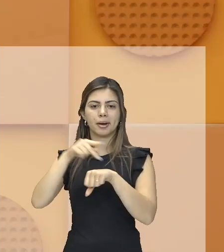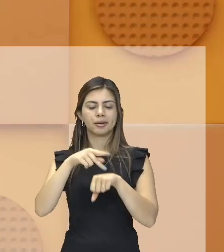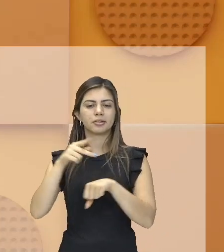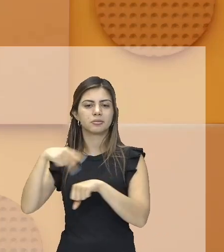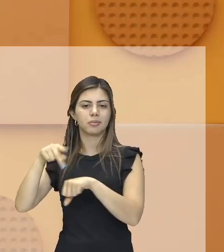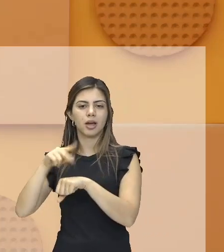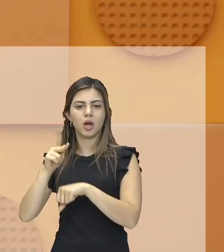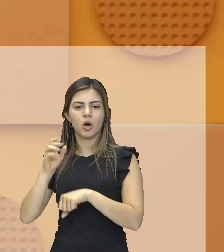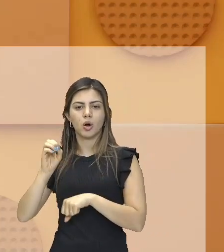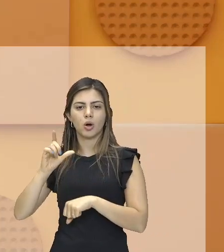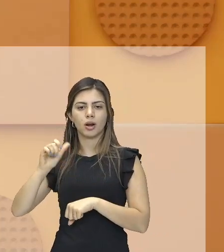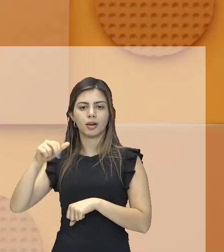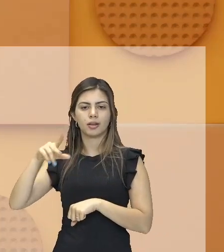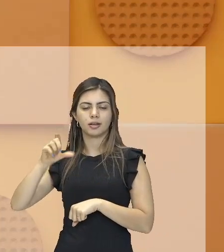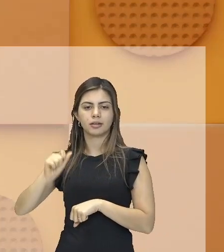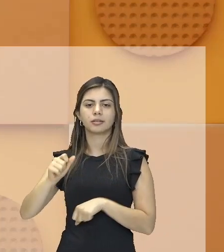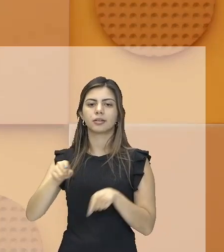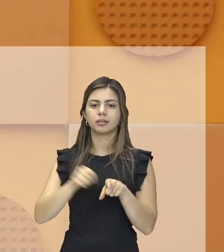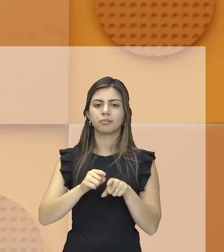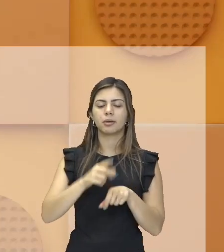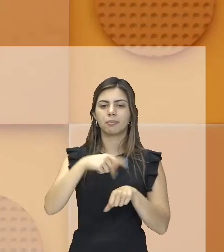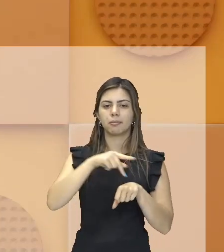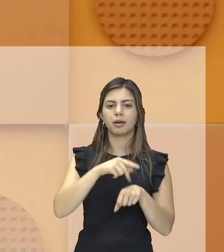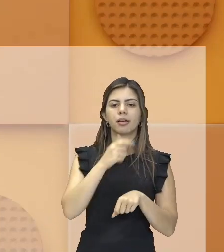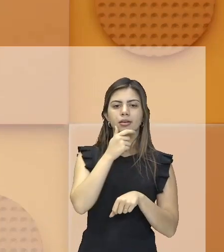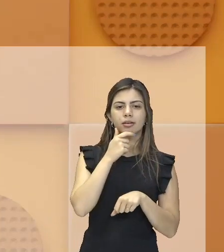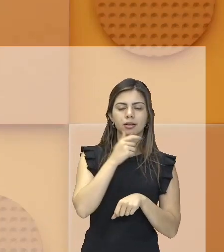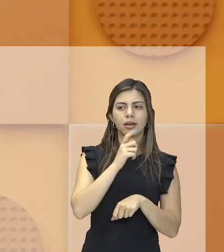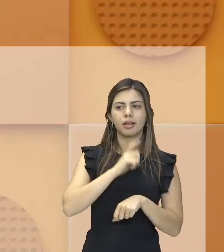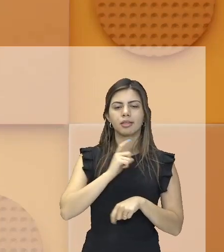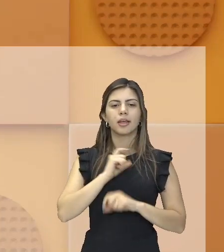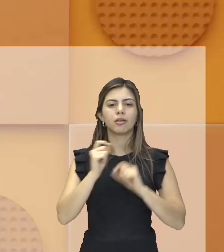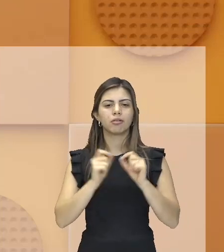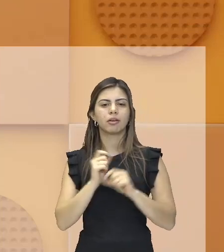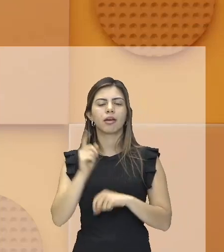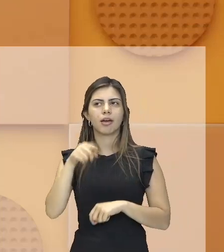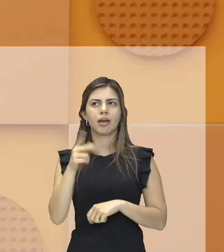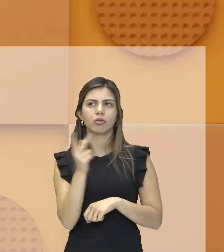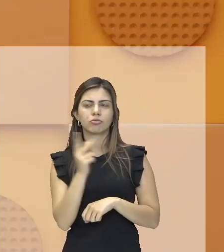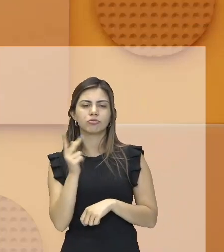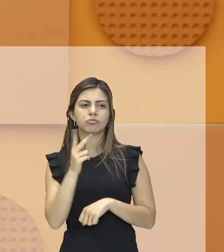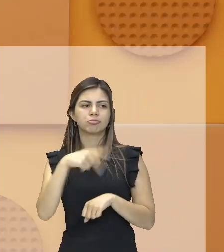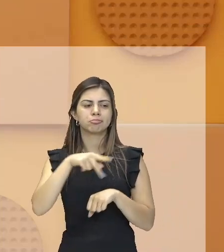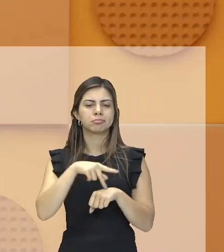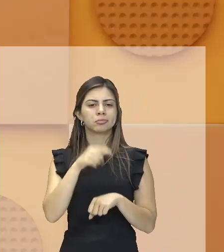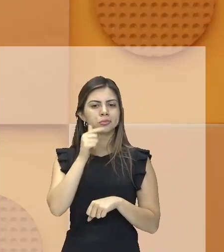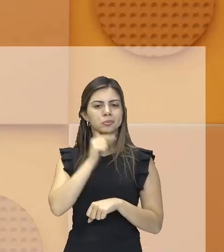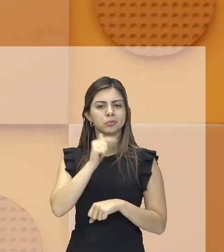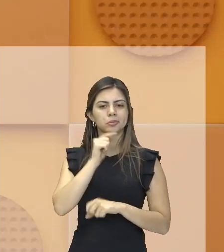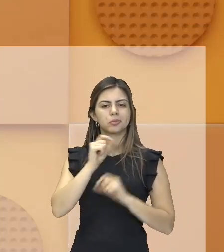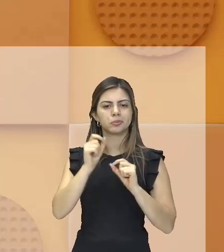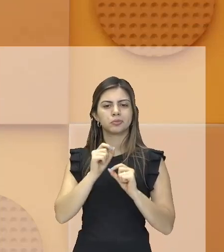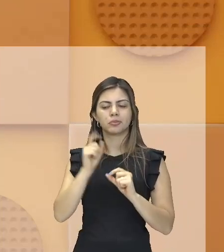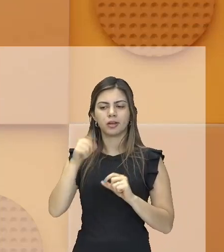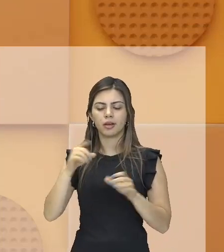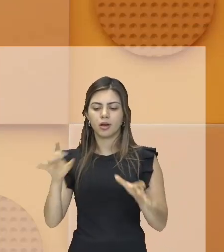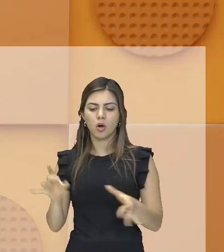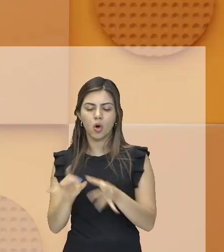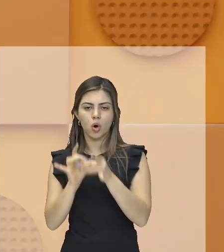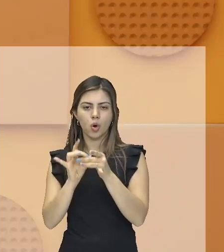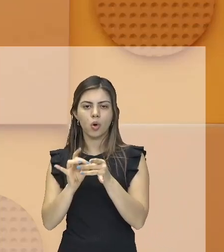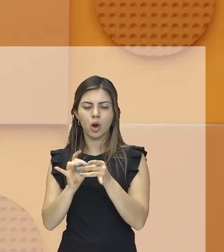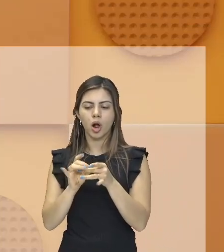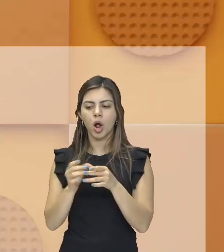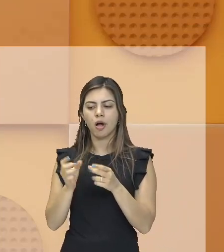vão se despontar como nações ali que vai desenvolver, vamos dizer, companhias de comércio